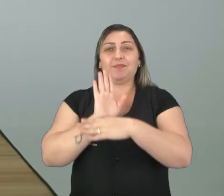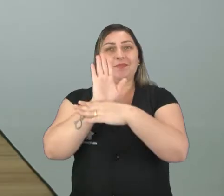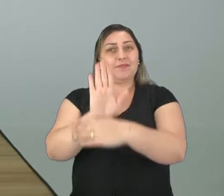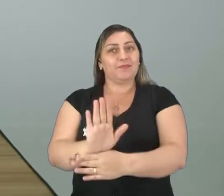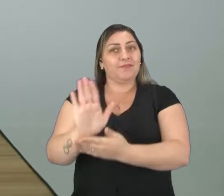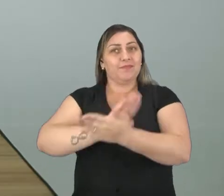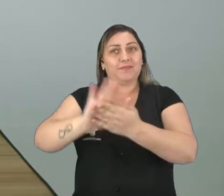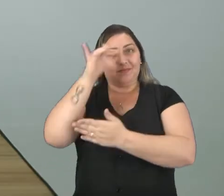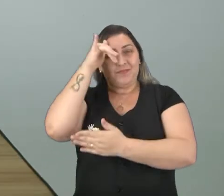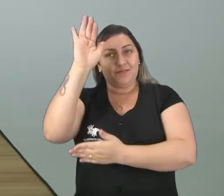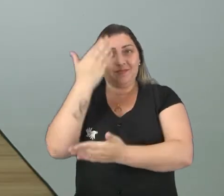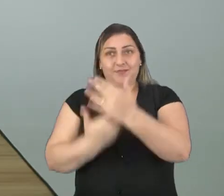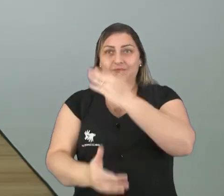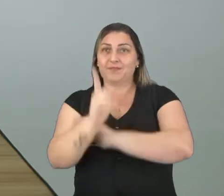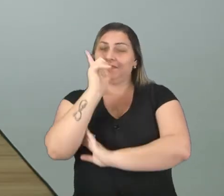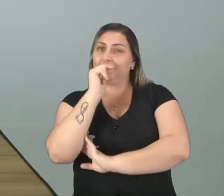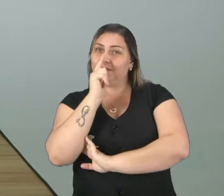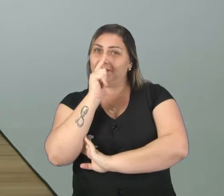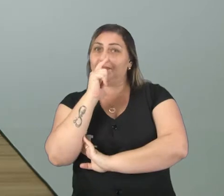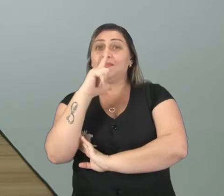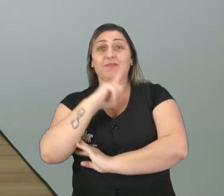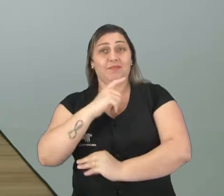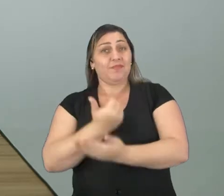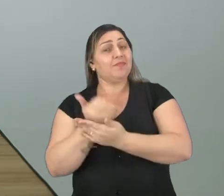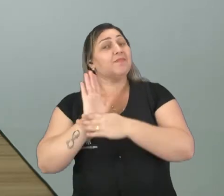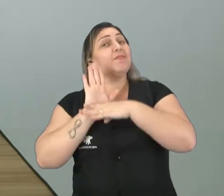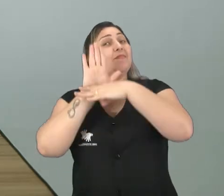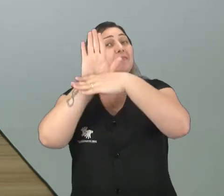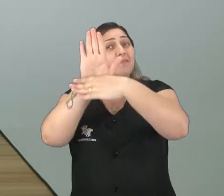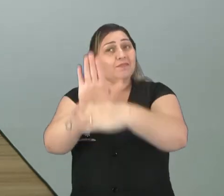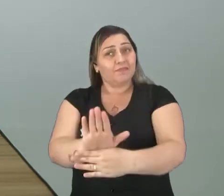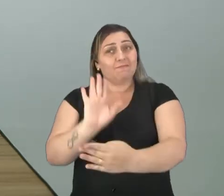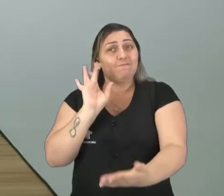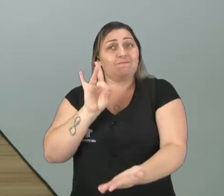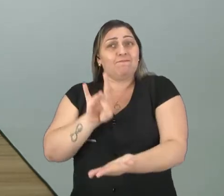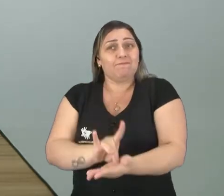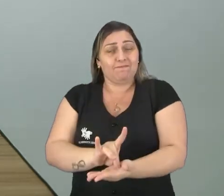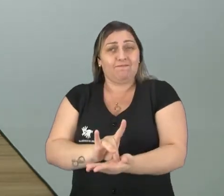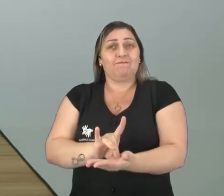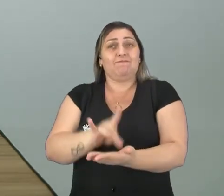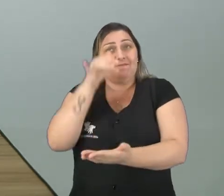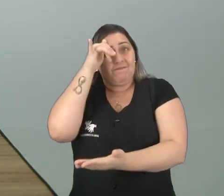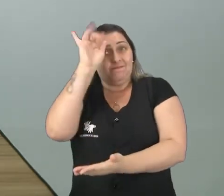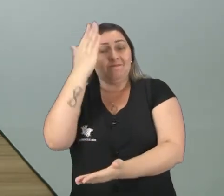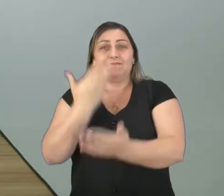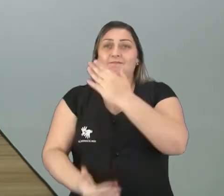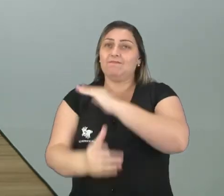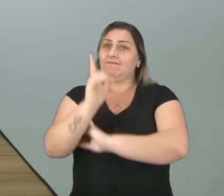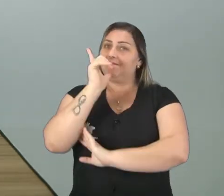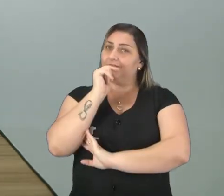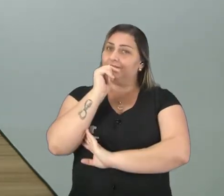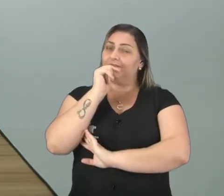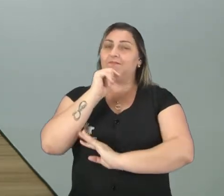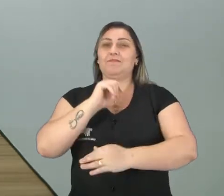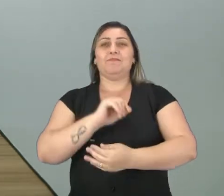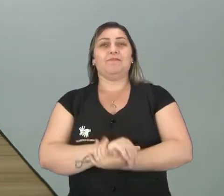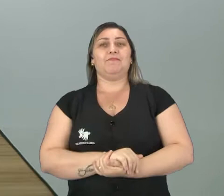na economia da água. Será que agora vai ter alguma ação que venha ajudar na economia da água? Vamos